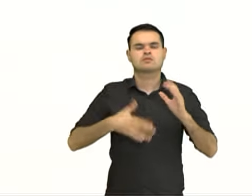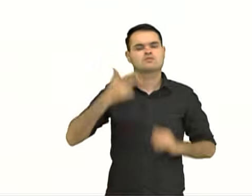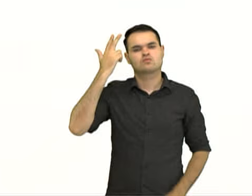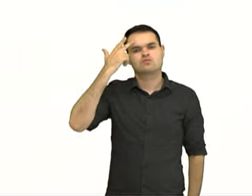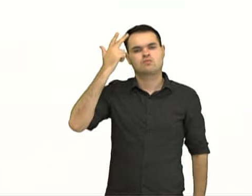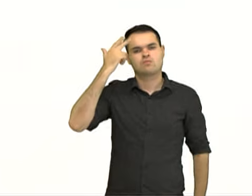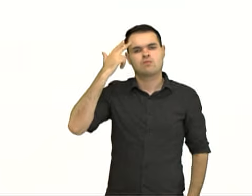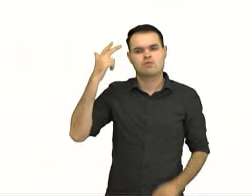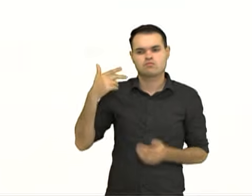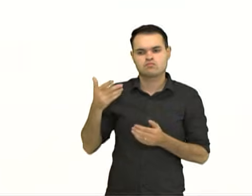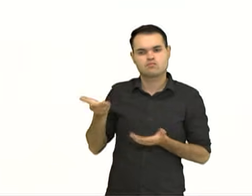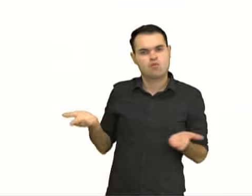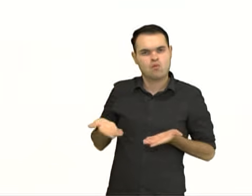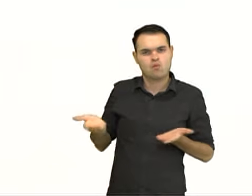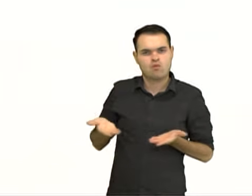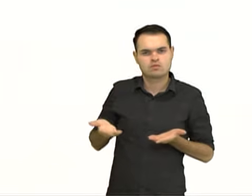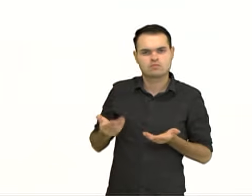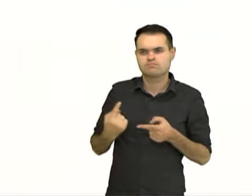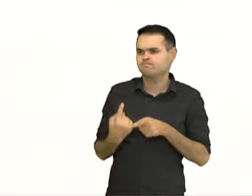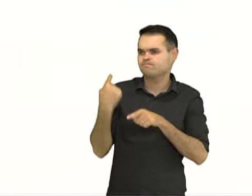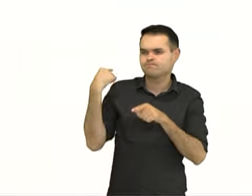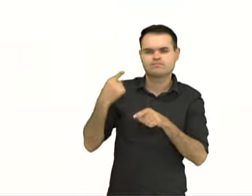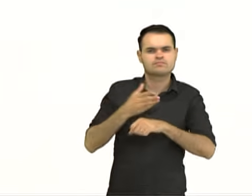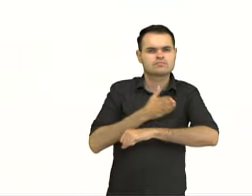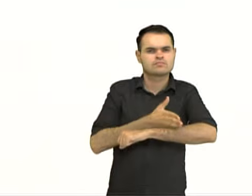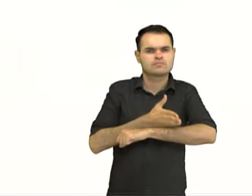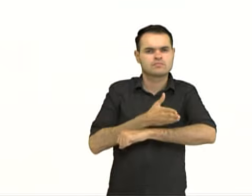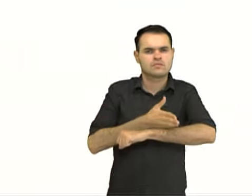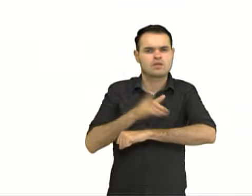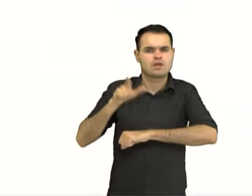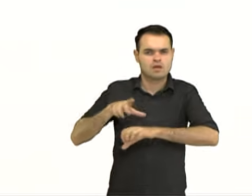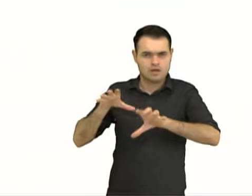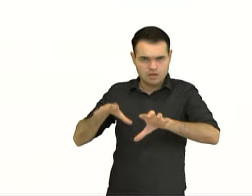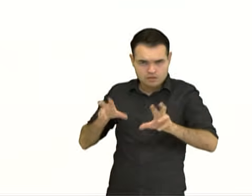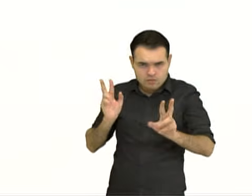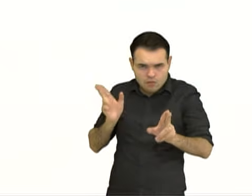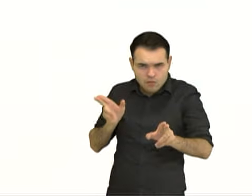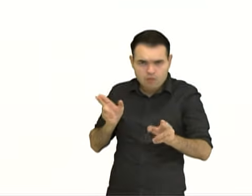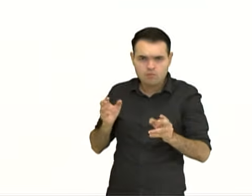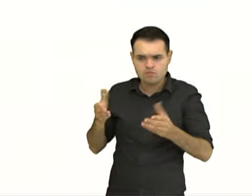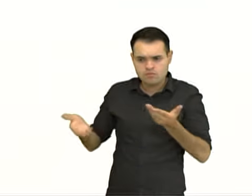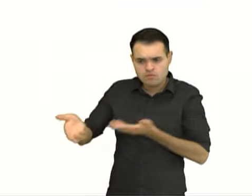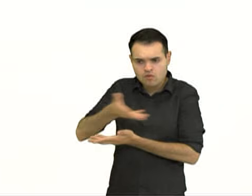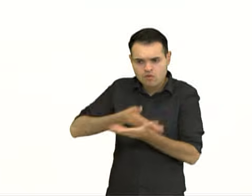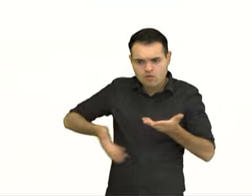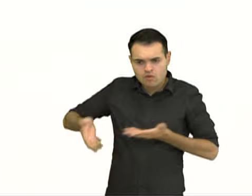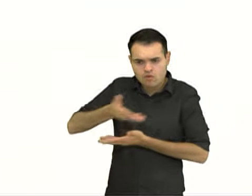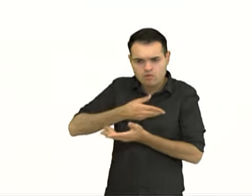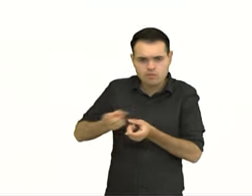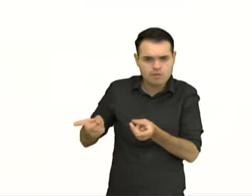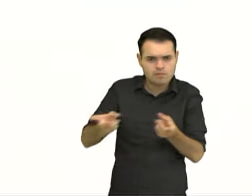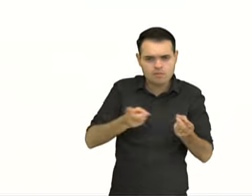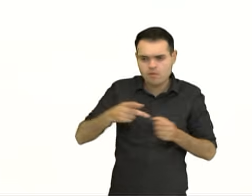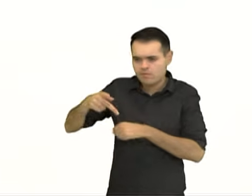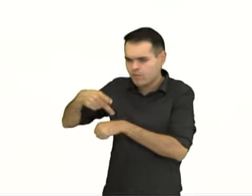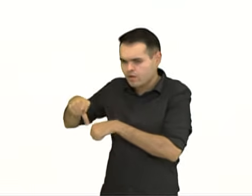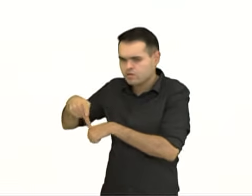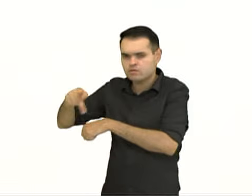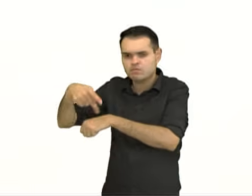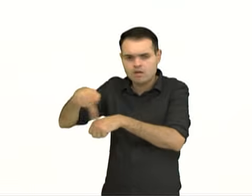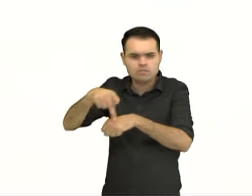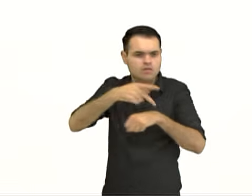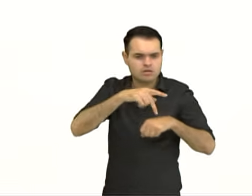dias de hoje, né? E na Idade Média, será que esse comércio acontecia, essa troca comercial entre os países, entre